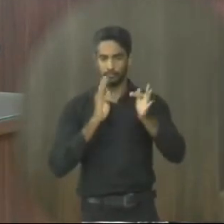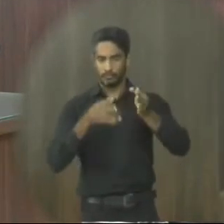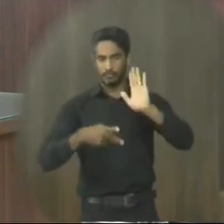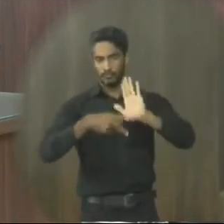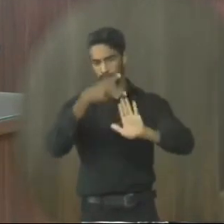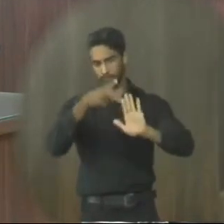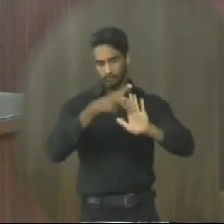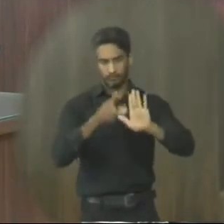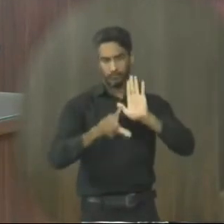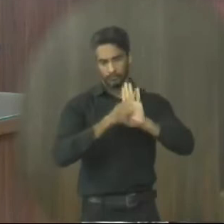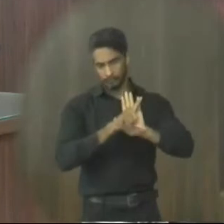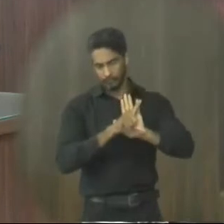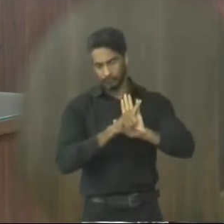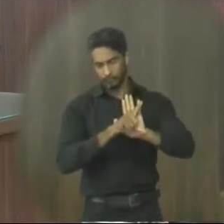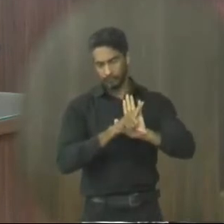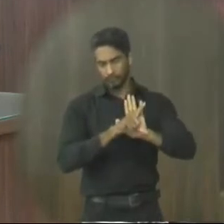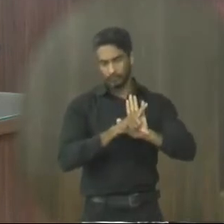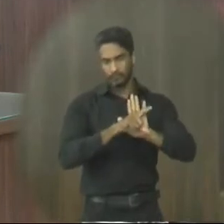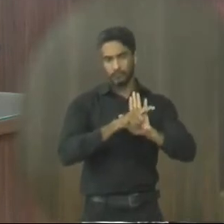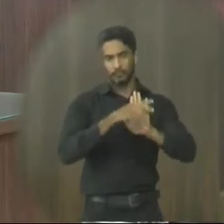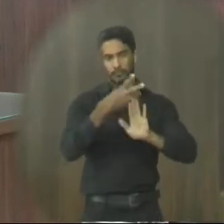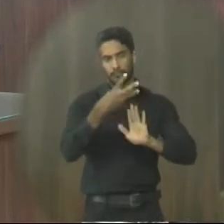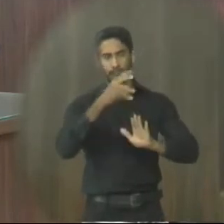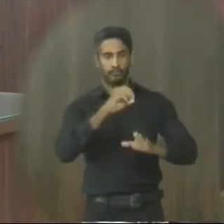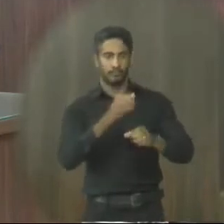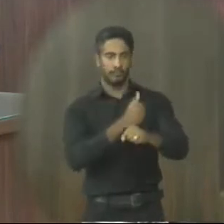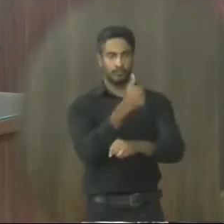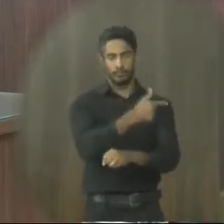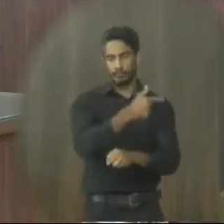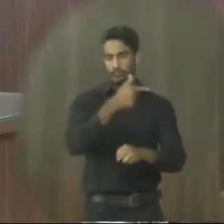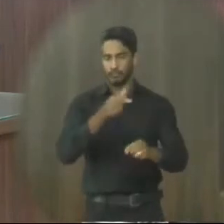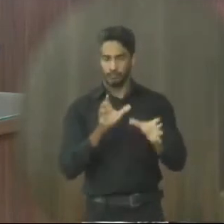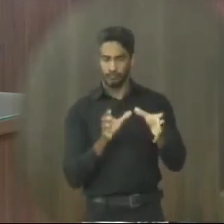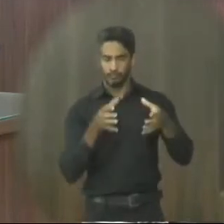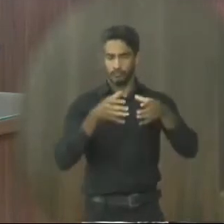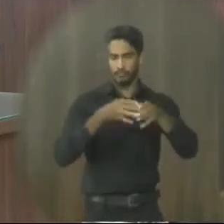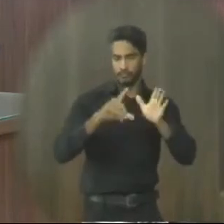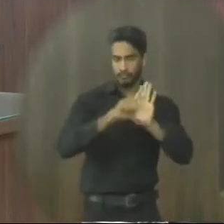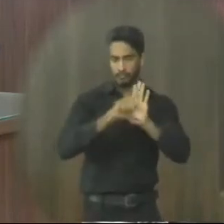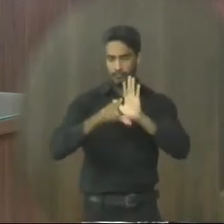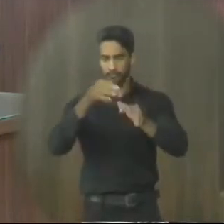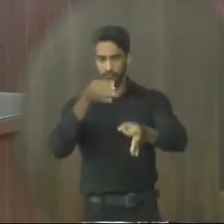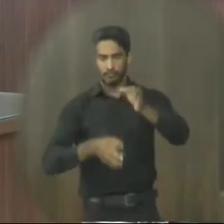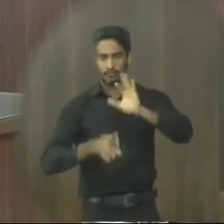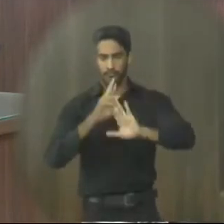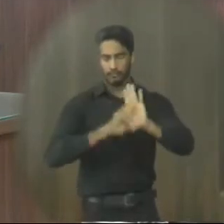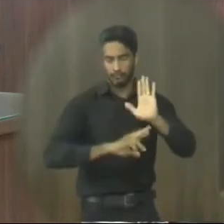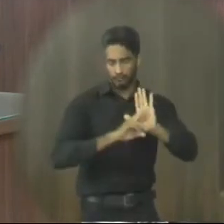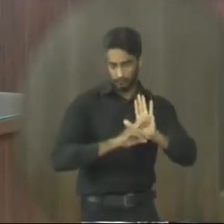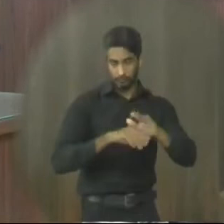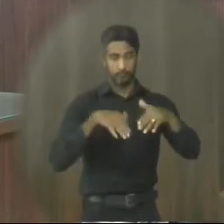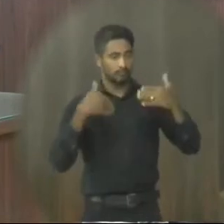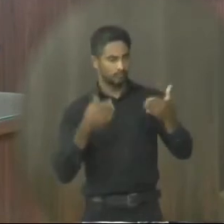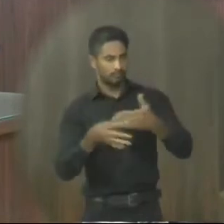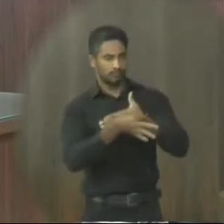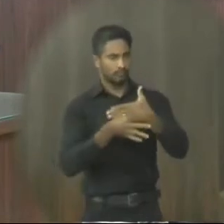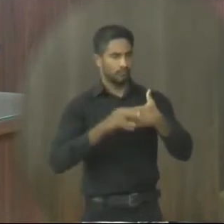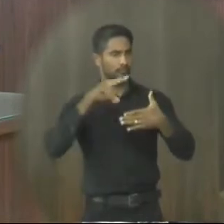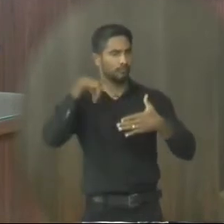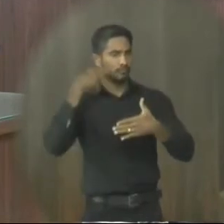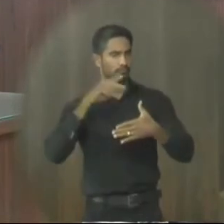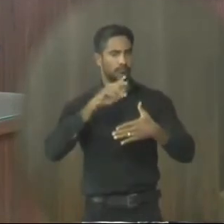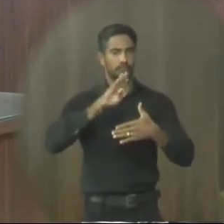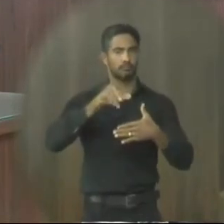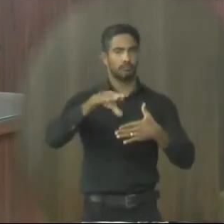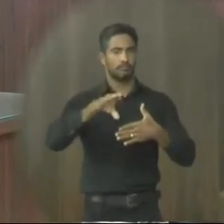sobre o projeto de lei 030/2022, Comissão de Legislação e Justiça e Redação, de autoria do vereador